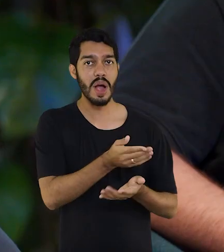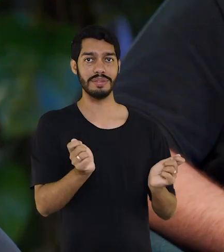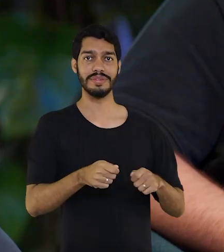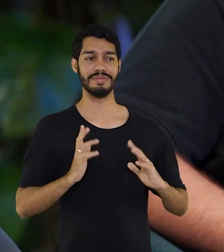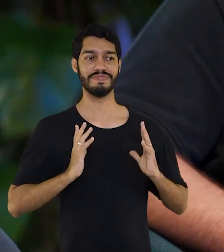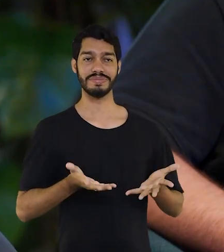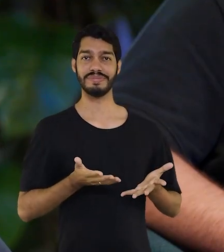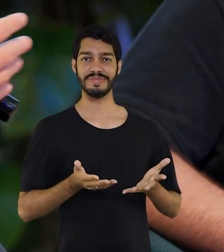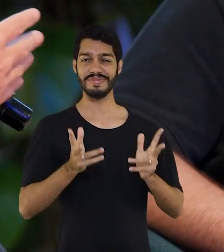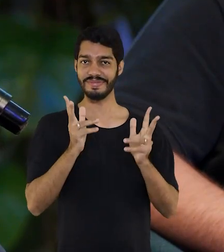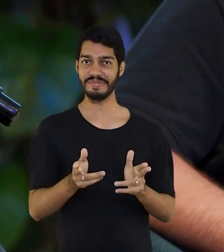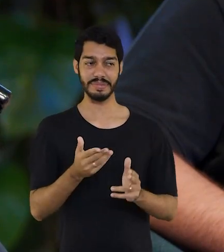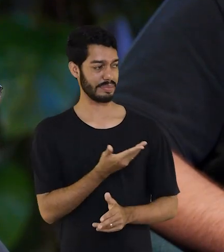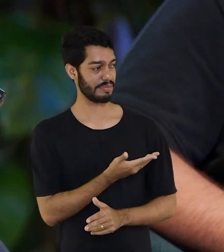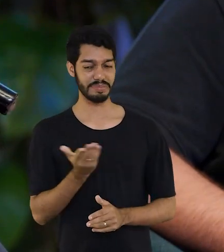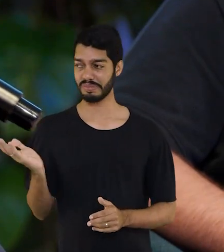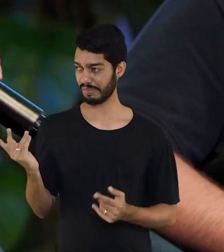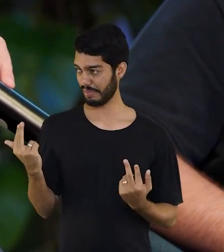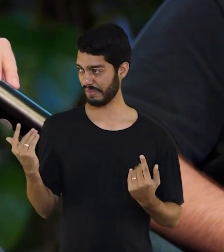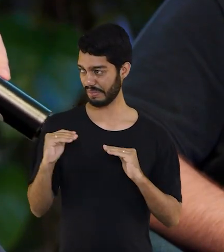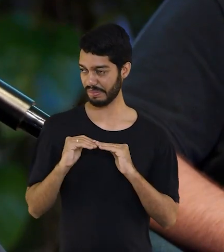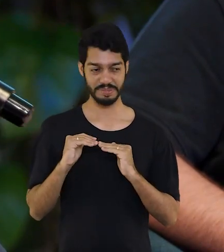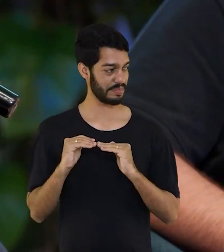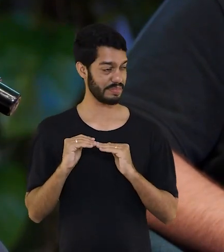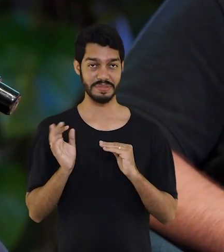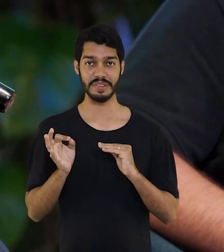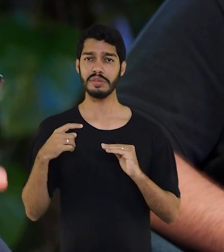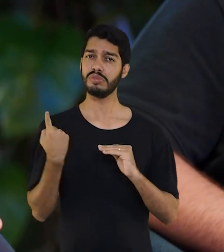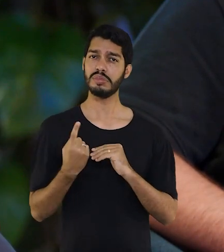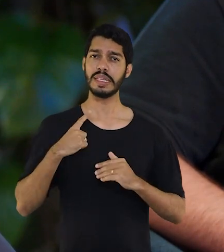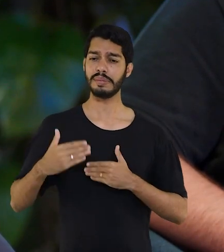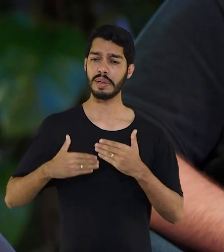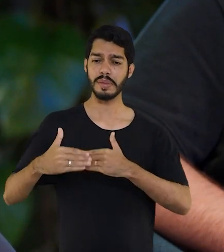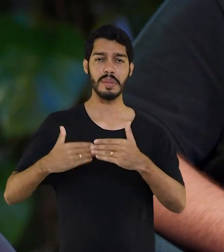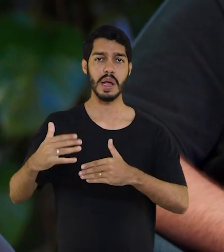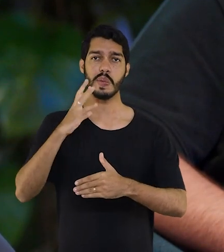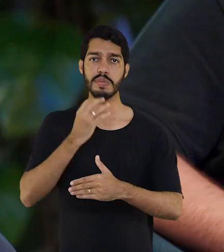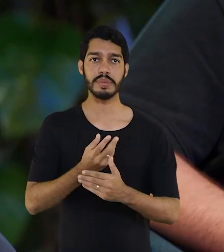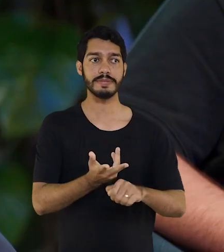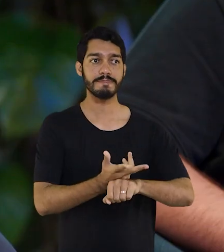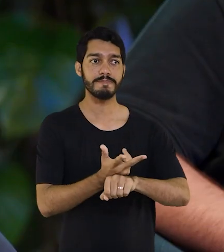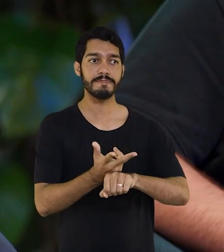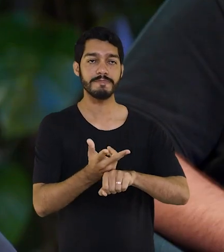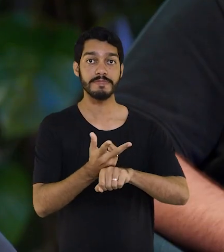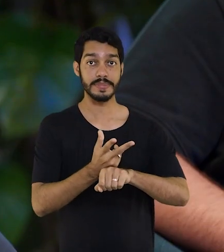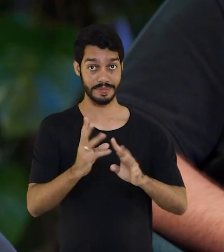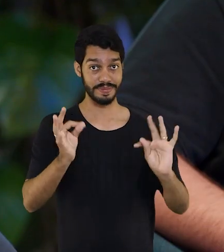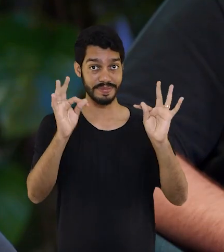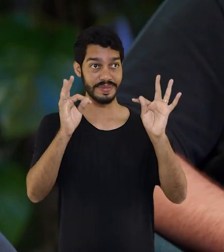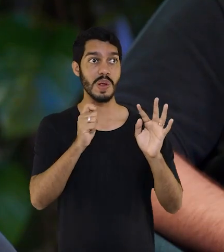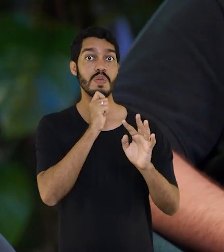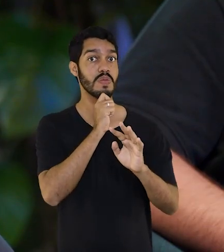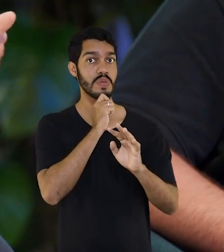com conhecimento, né, acredito que todos nós aqui, eu falo por vocês também, me corrijam se eu estiver errado, mas nós tivemos uma jornada de conhecimento e essa busca